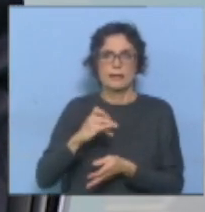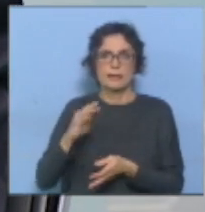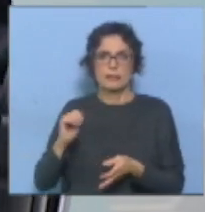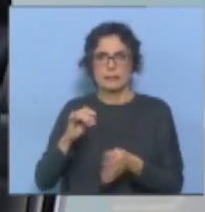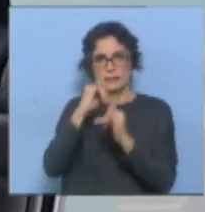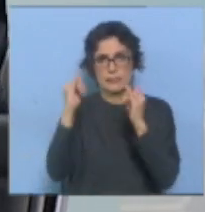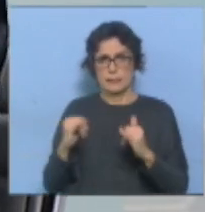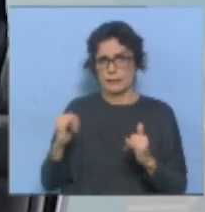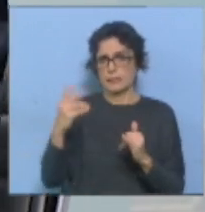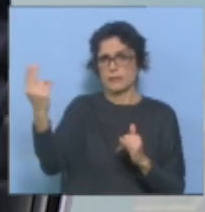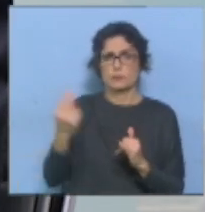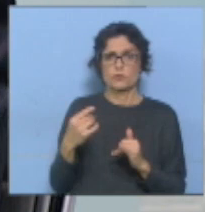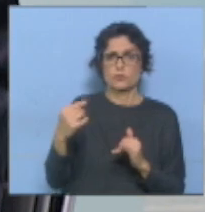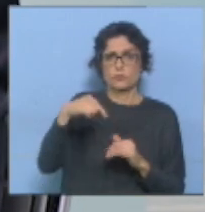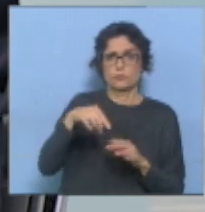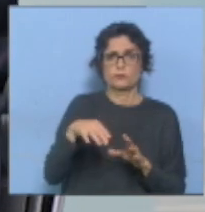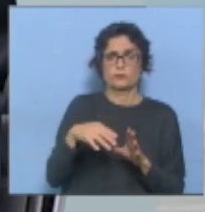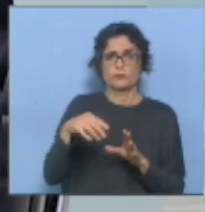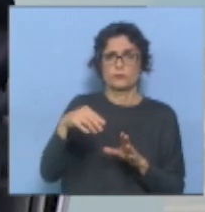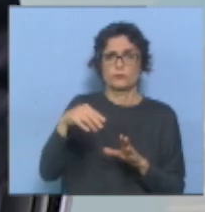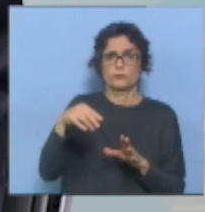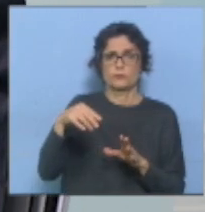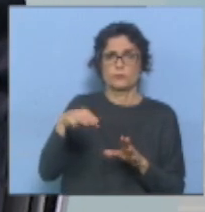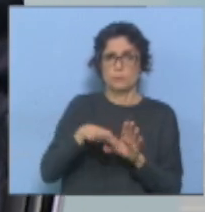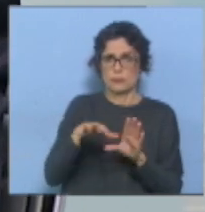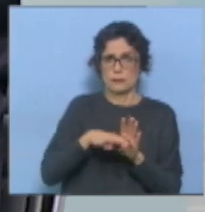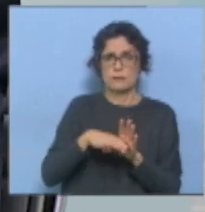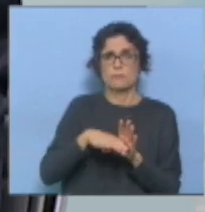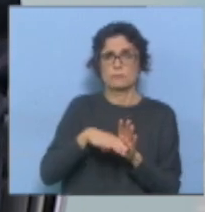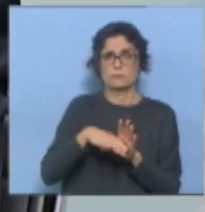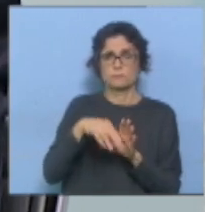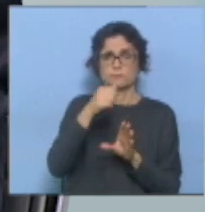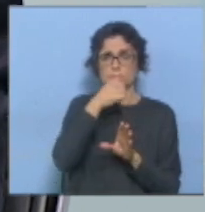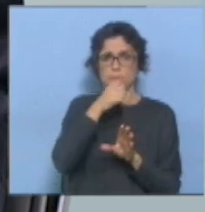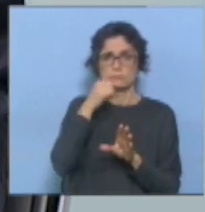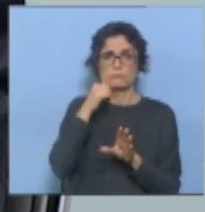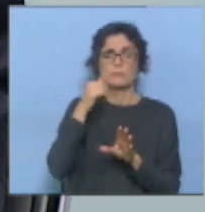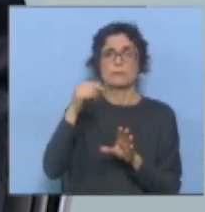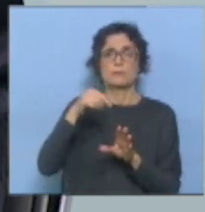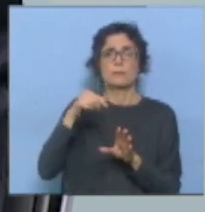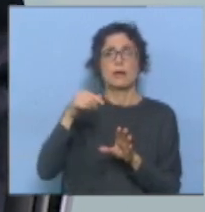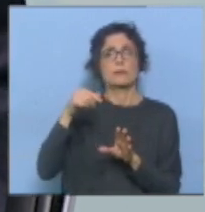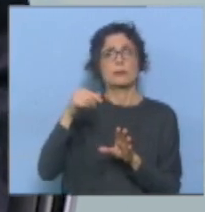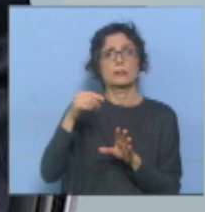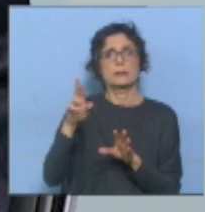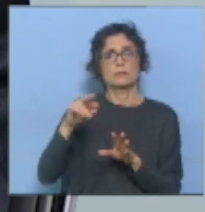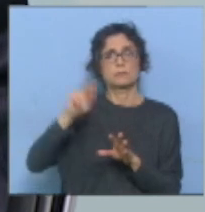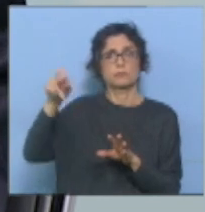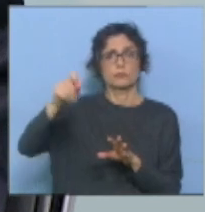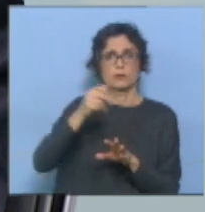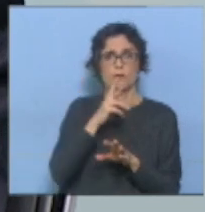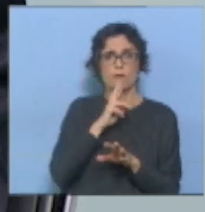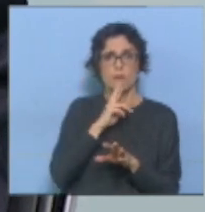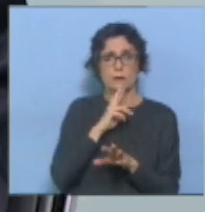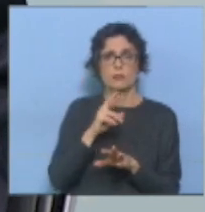nós, o ano passado, presidiu em maio a peregrinação de Fátima e esteve na Católica e